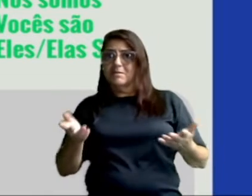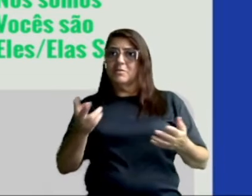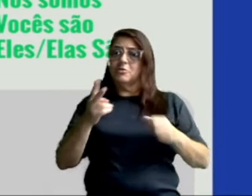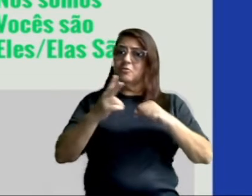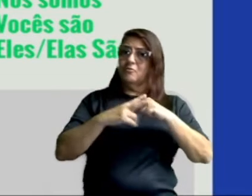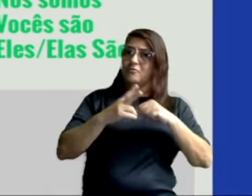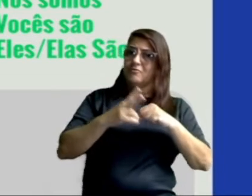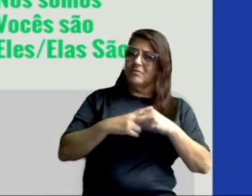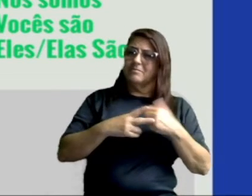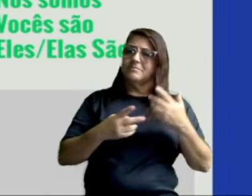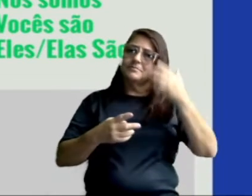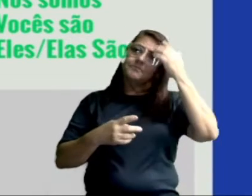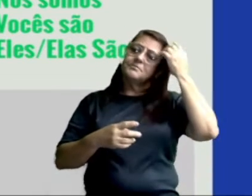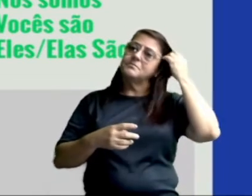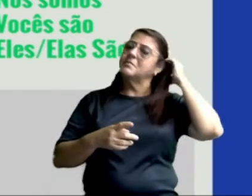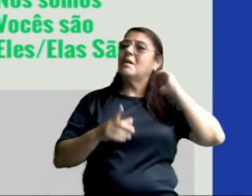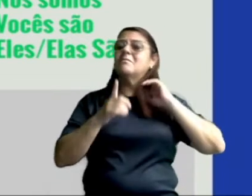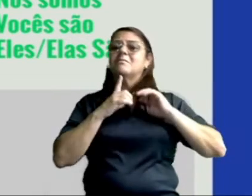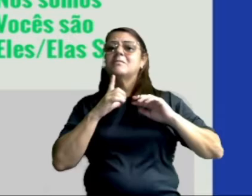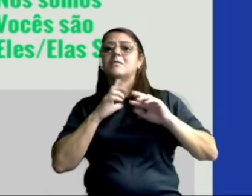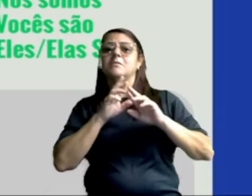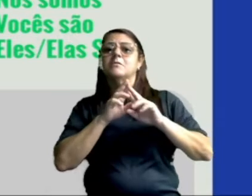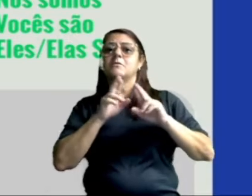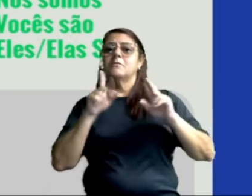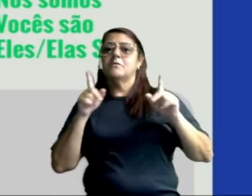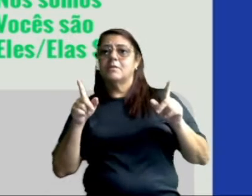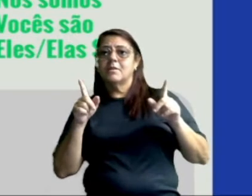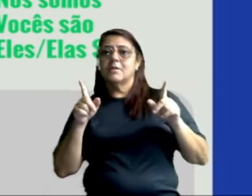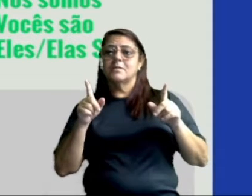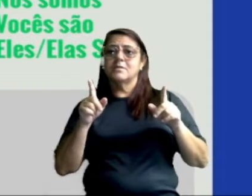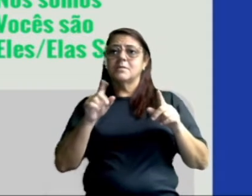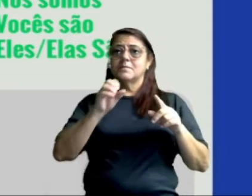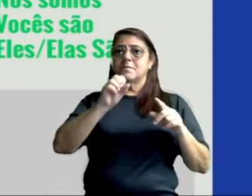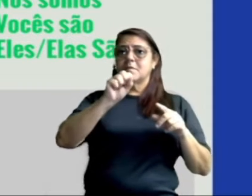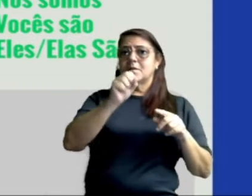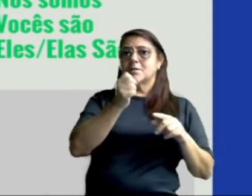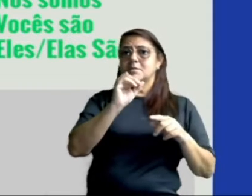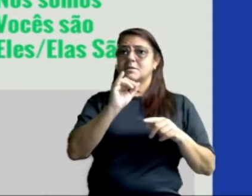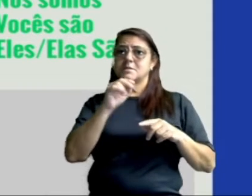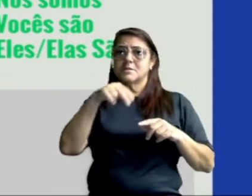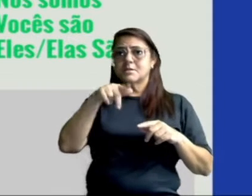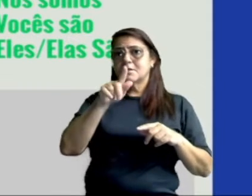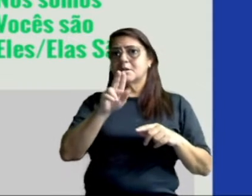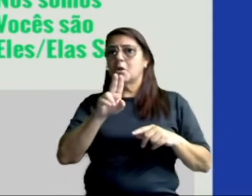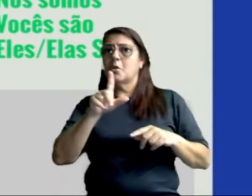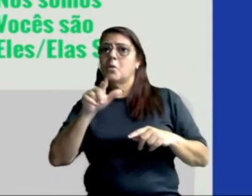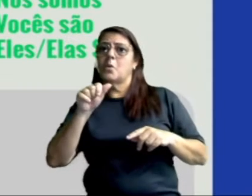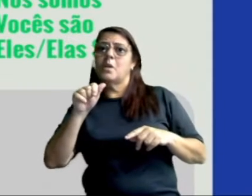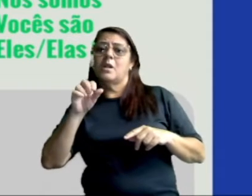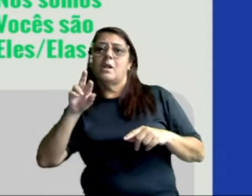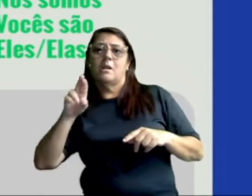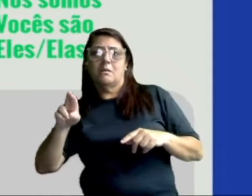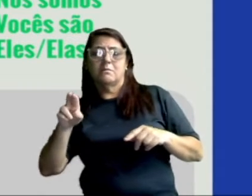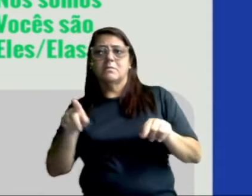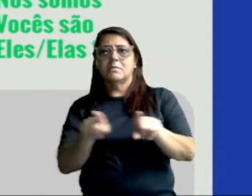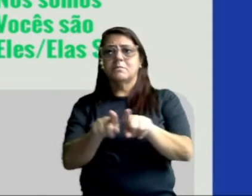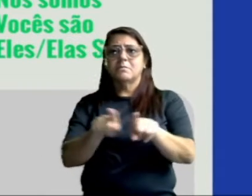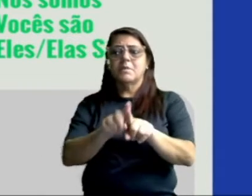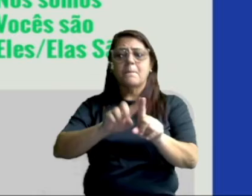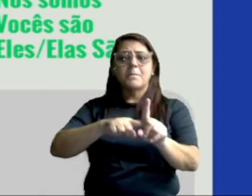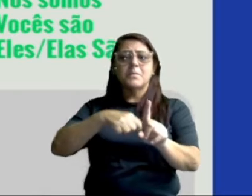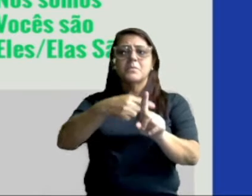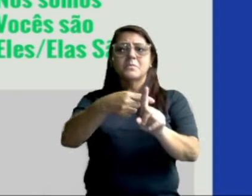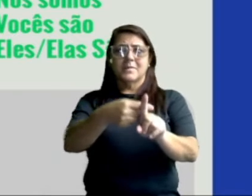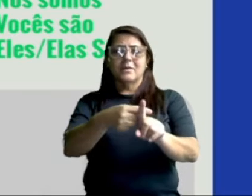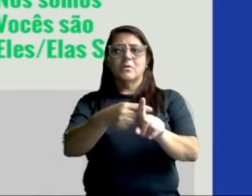a gente vai prestar atenção que existe uma diferença aí, ó, para singular e para o plural. Então, em casa,